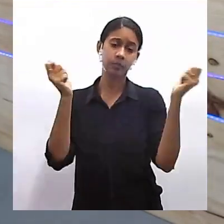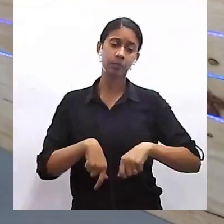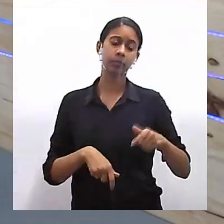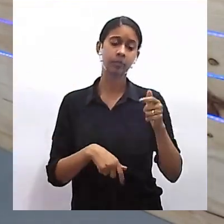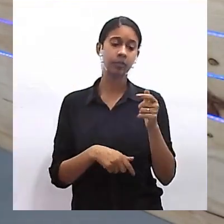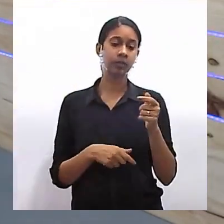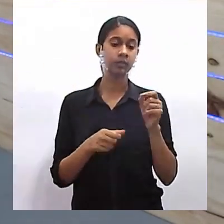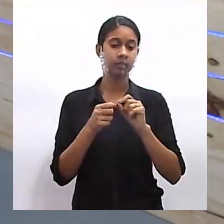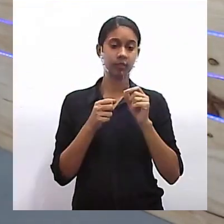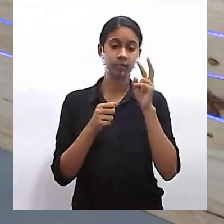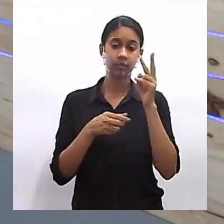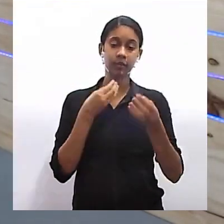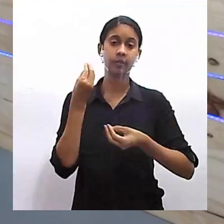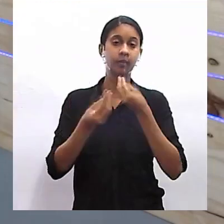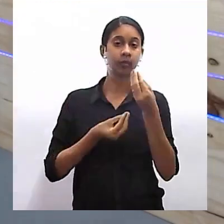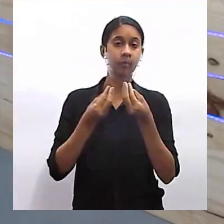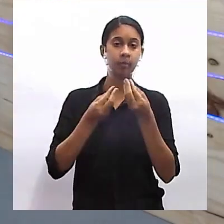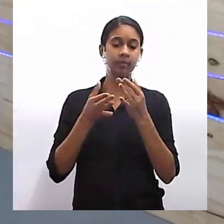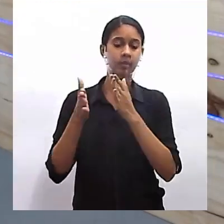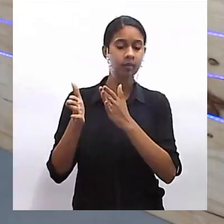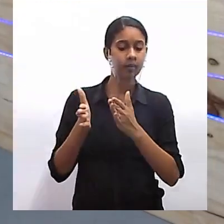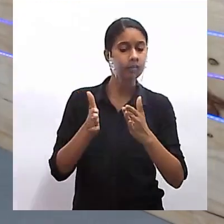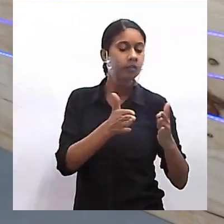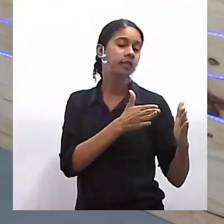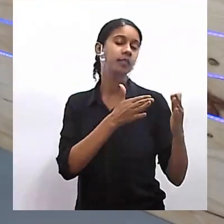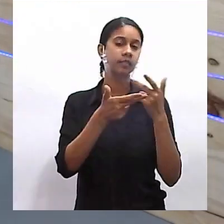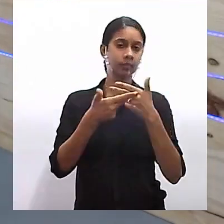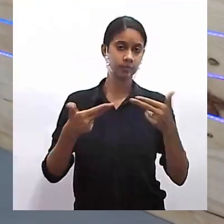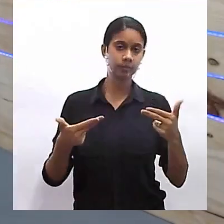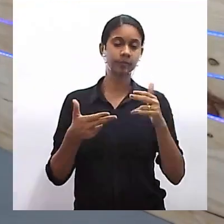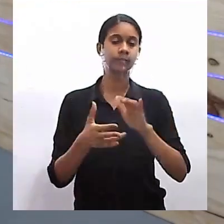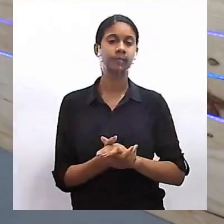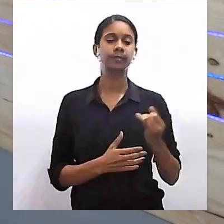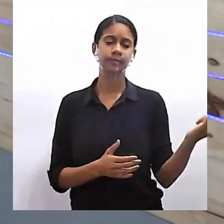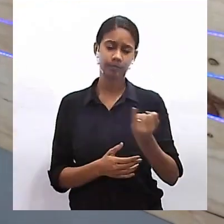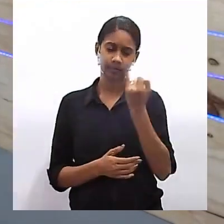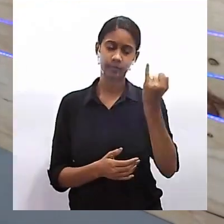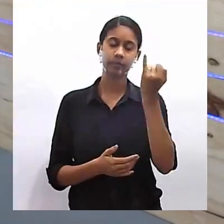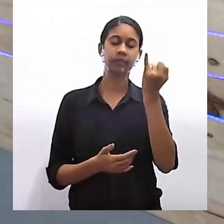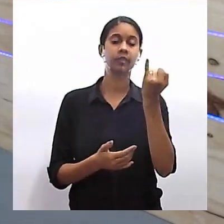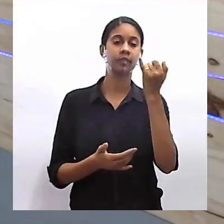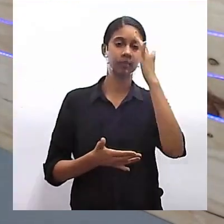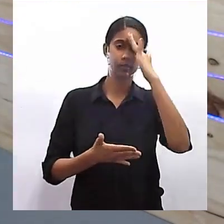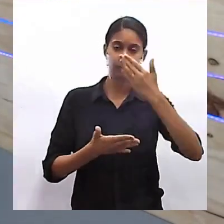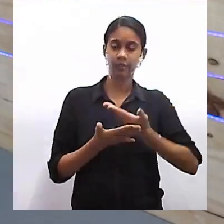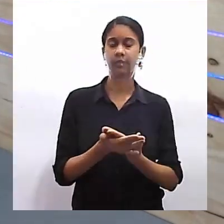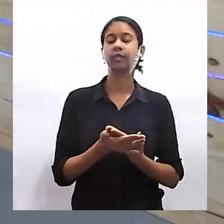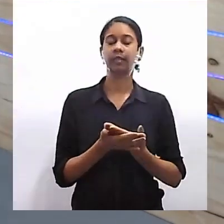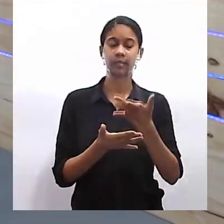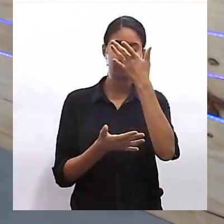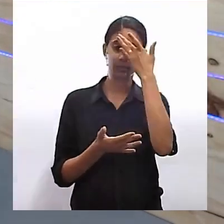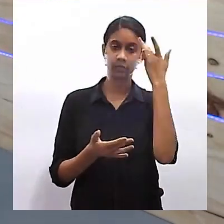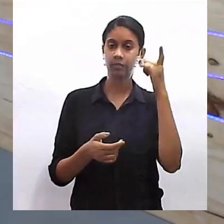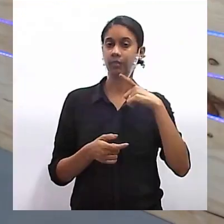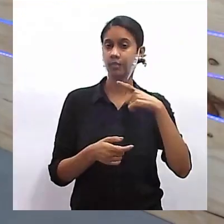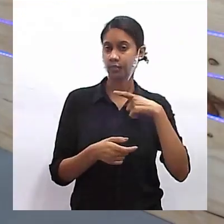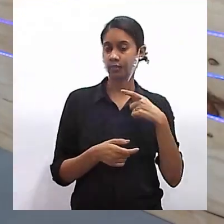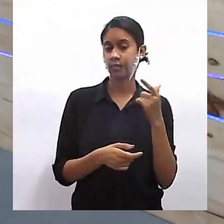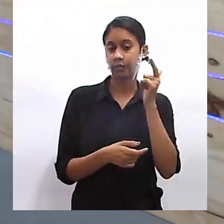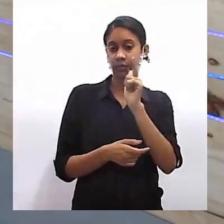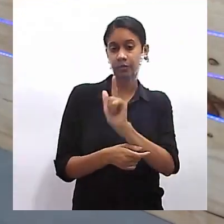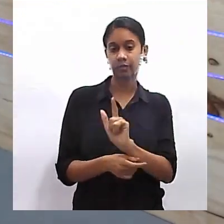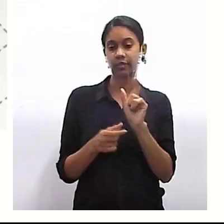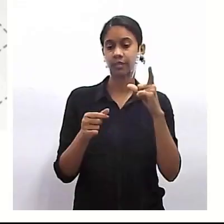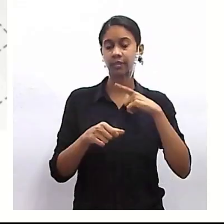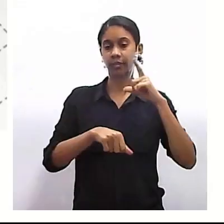rastrear a sua carga. Isso é importante, é uma confiabilidade que a gente consegue no mercado e faz com que a gente consiga ter